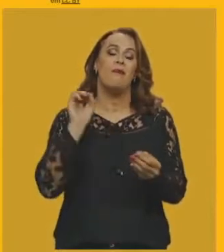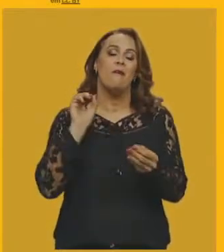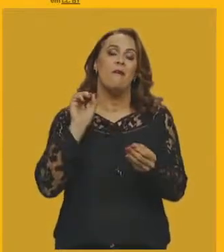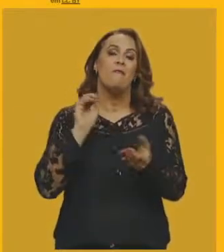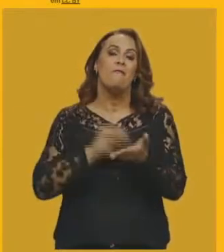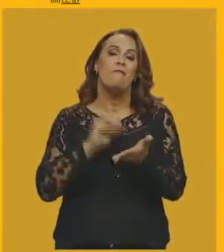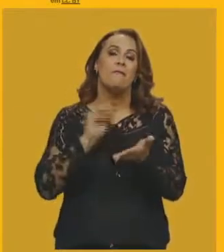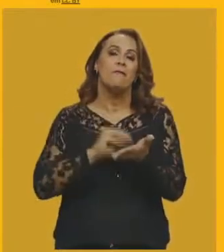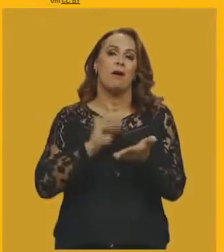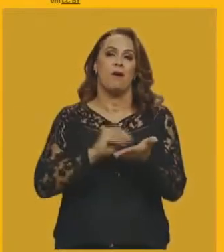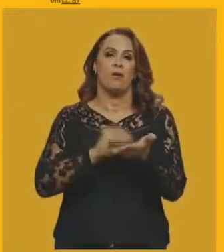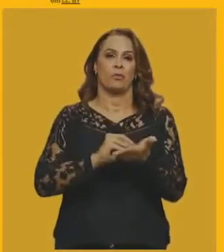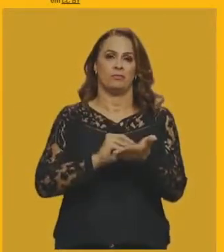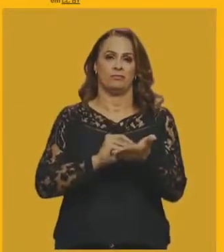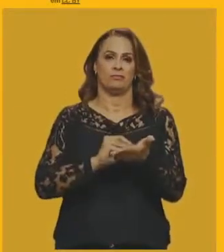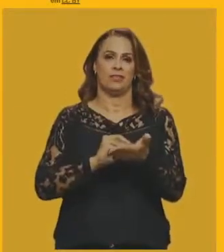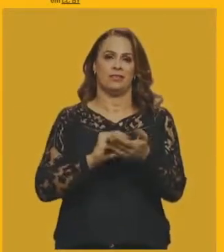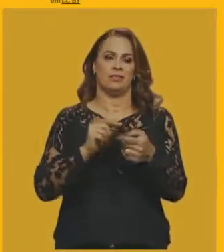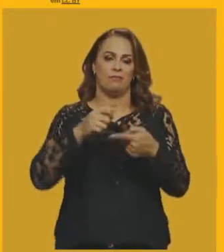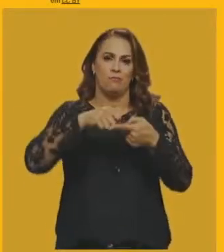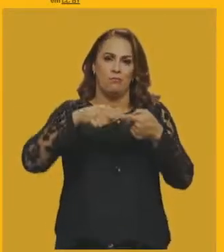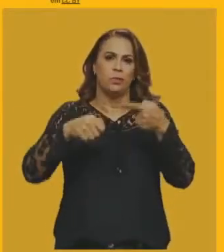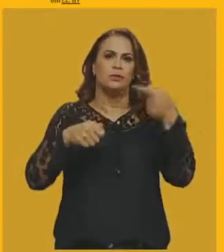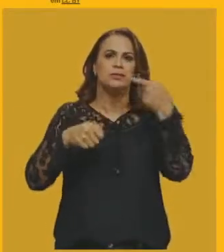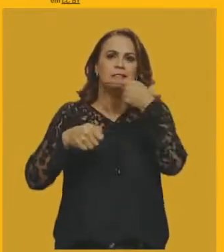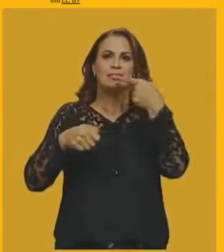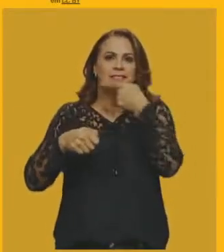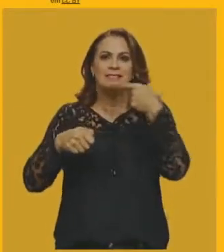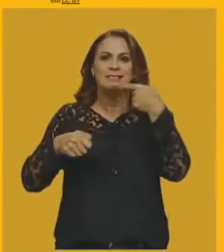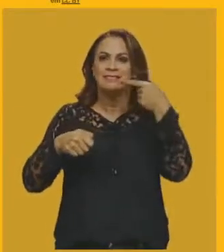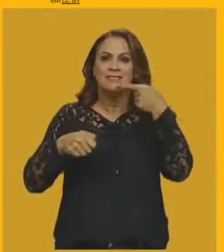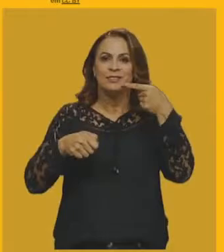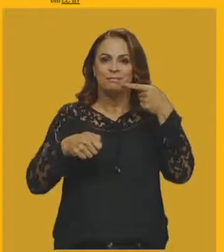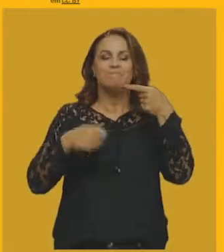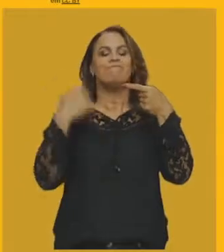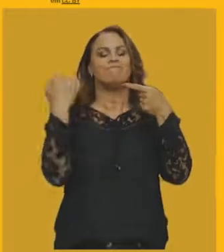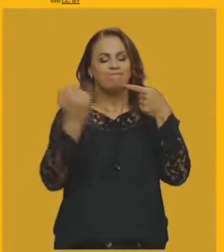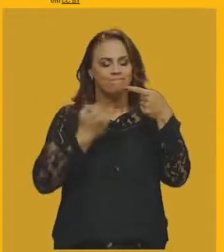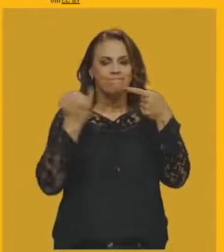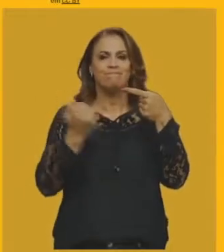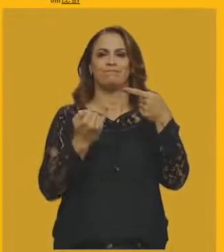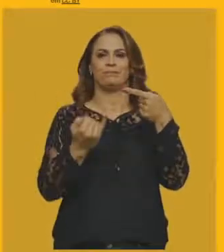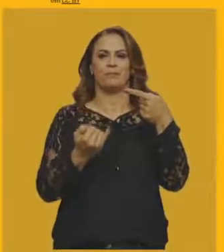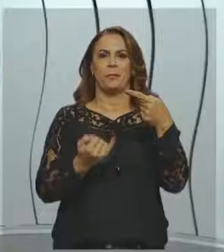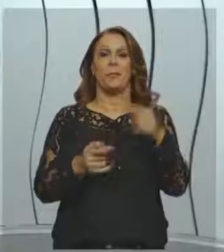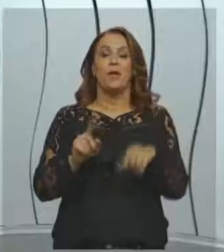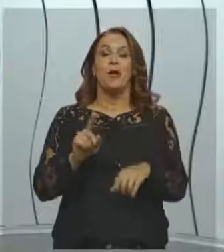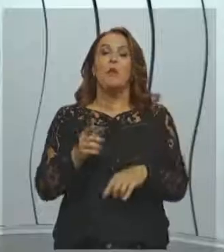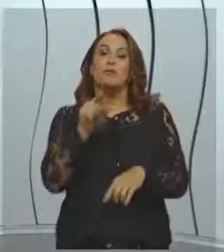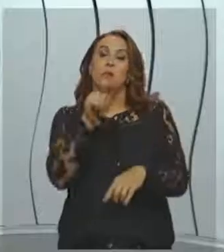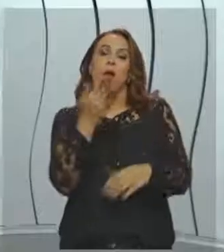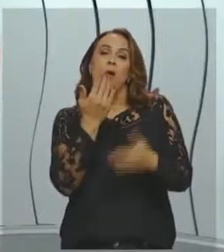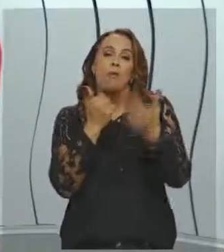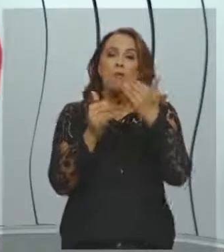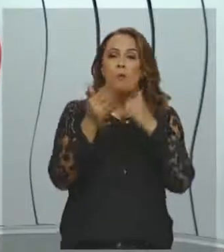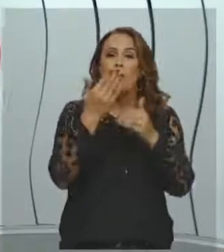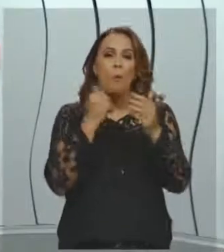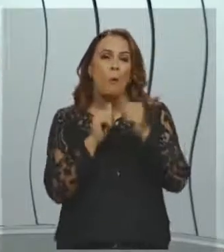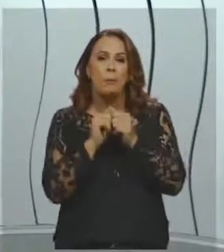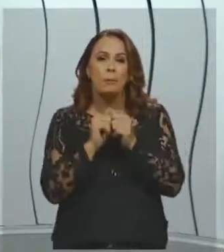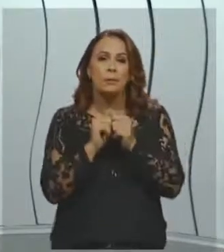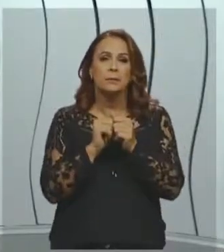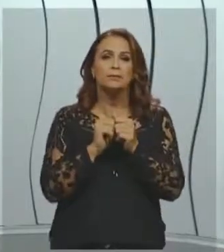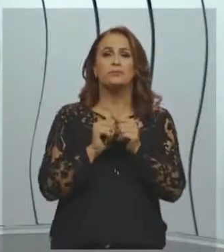nos dentes. Quando você alimenta, seus dentes adquirem, fica ali restos de alimentos e por isso que é